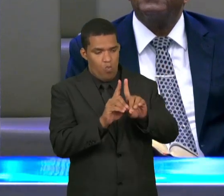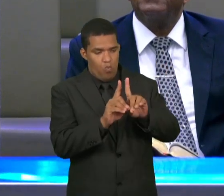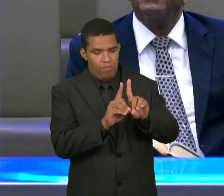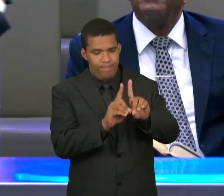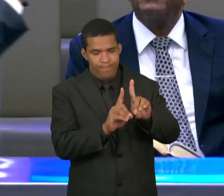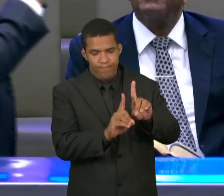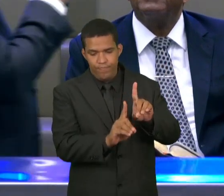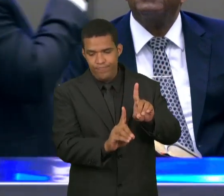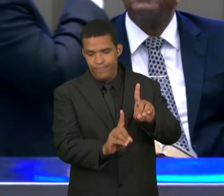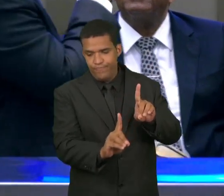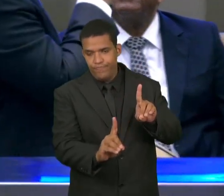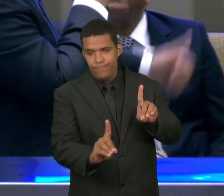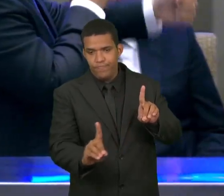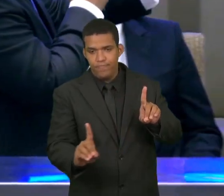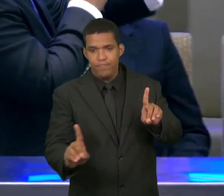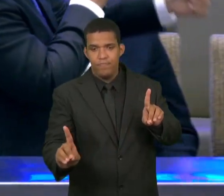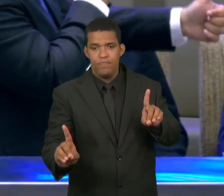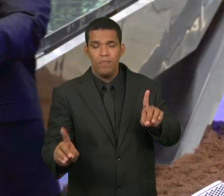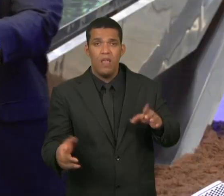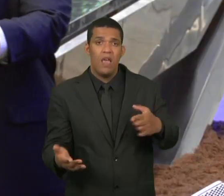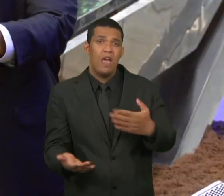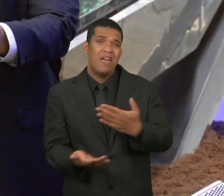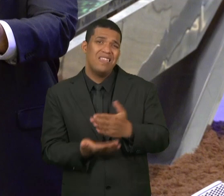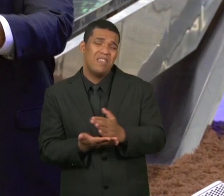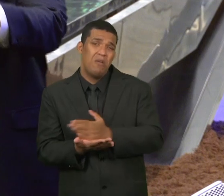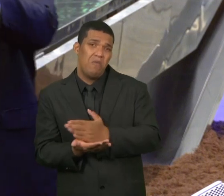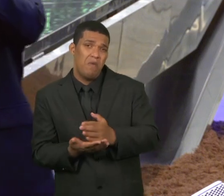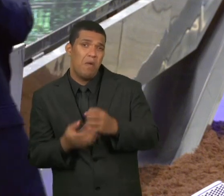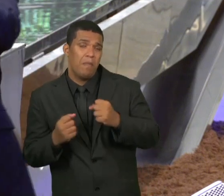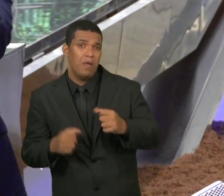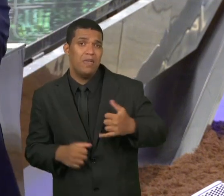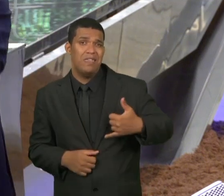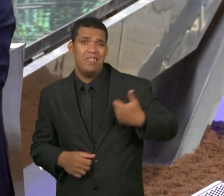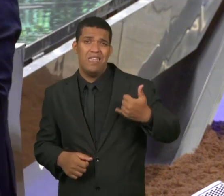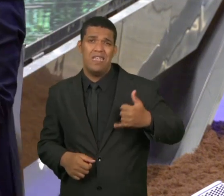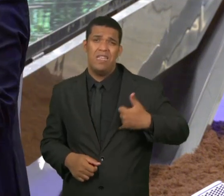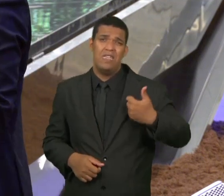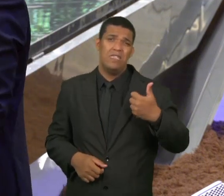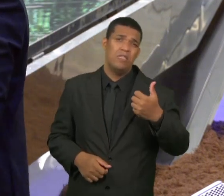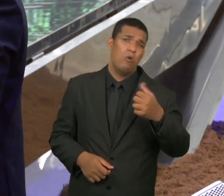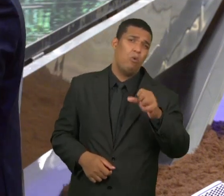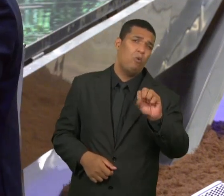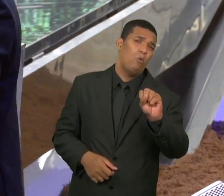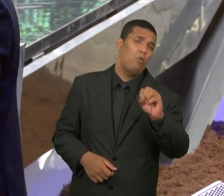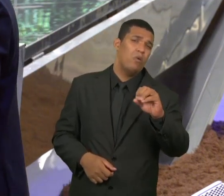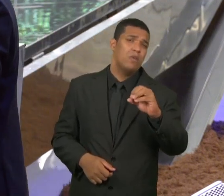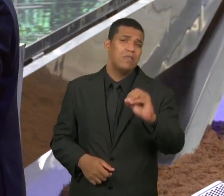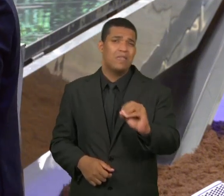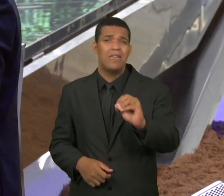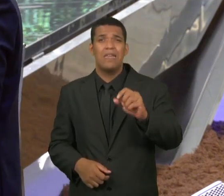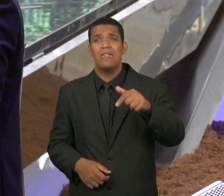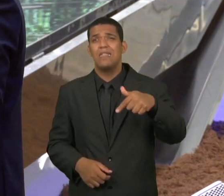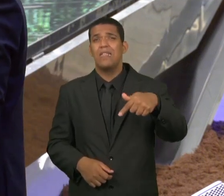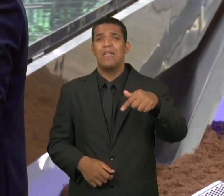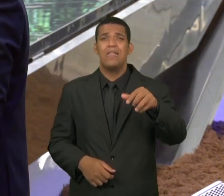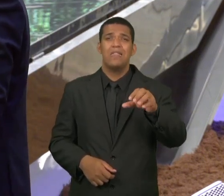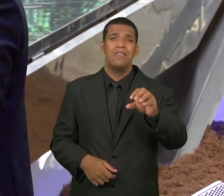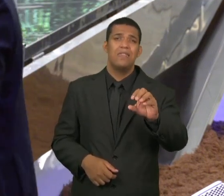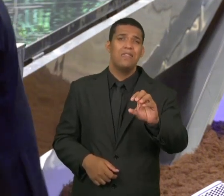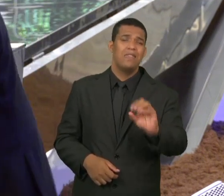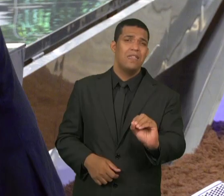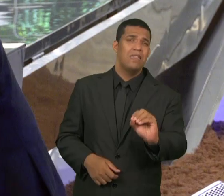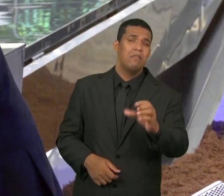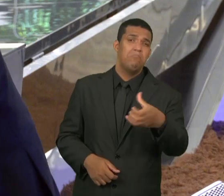E o rapaz que poderia ter morrido com 100, com 80, com 70,